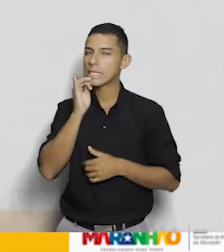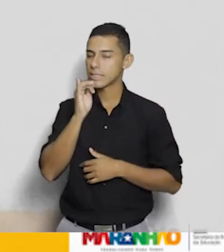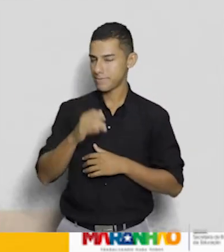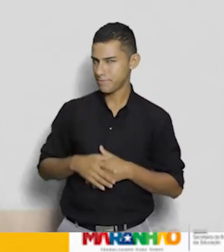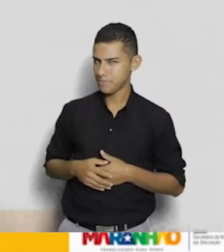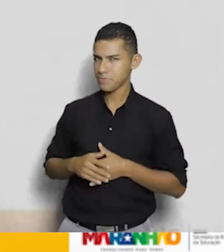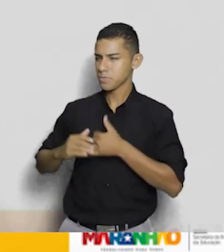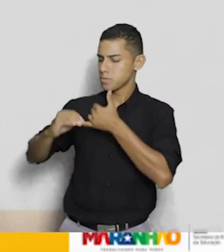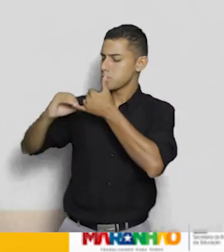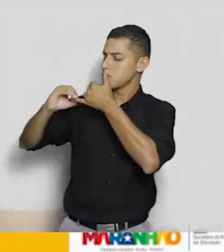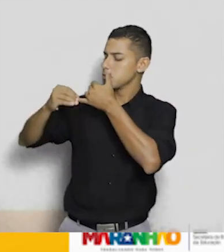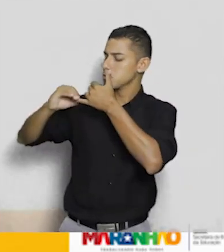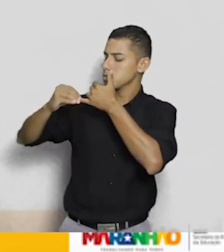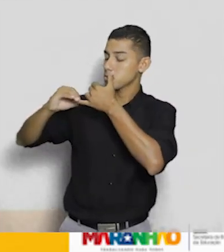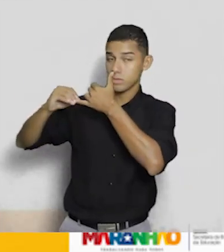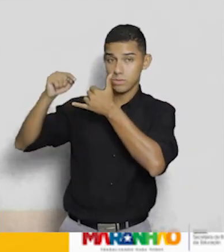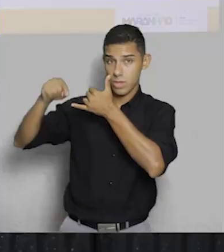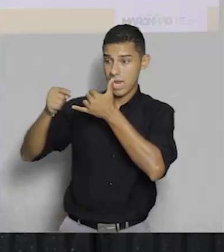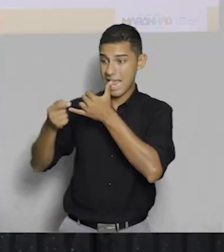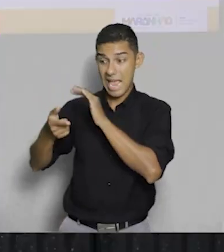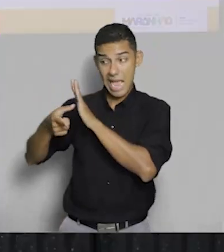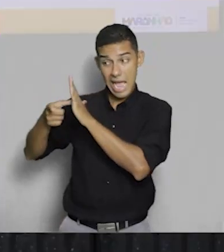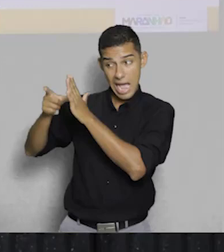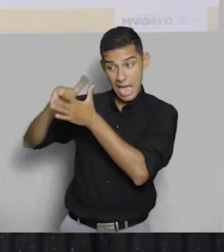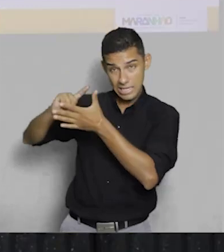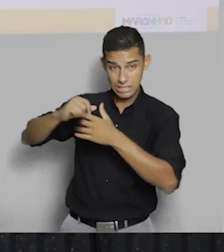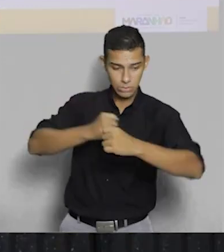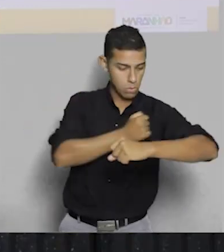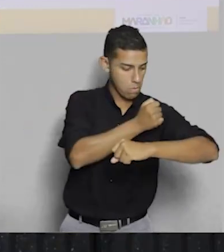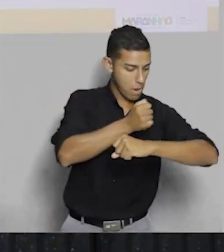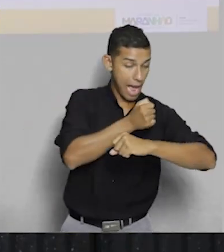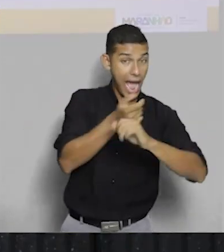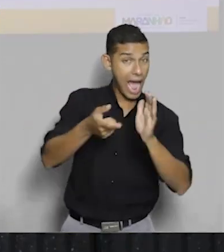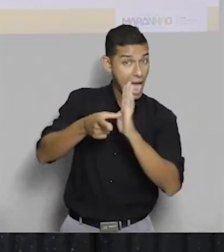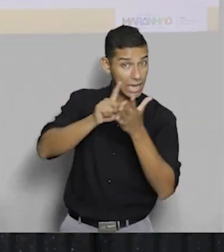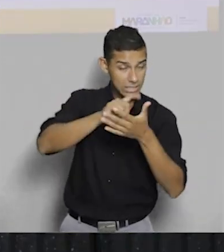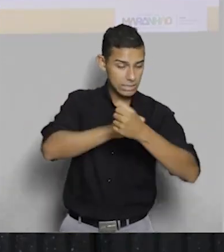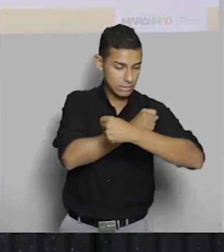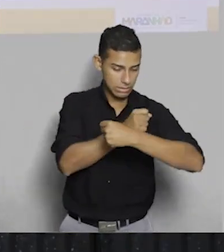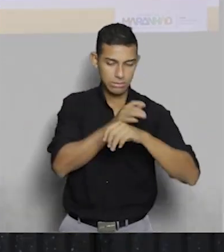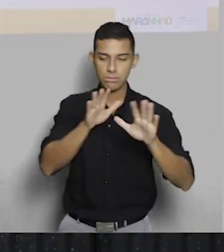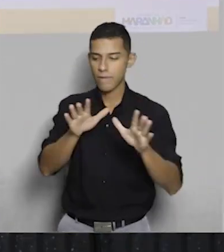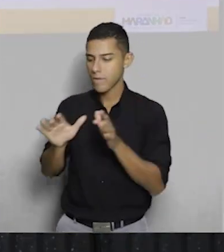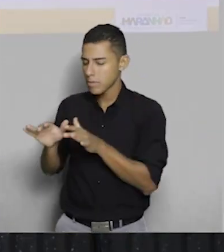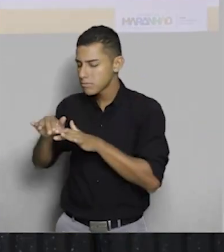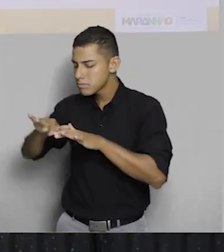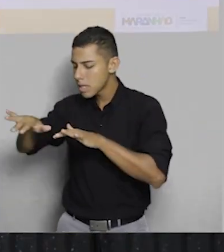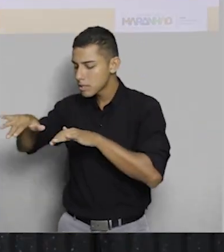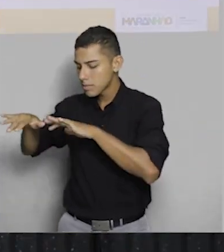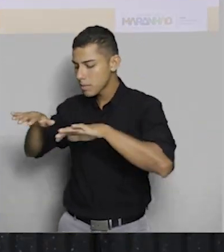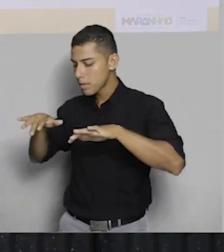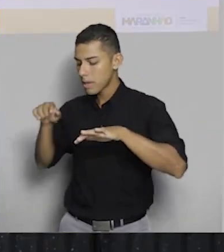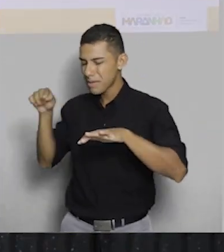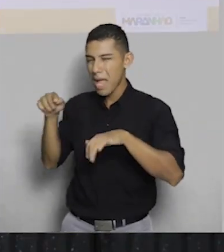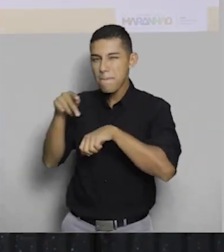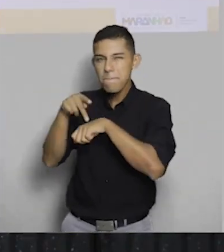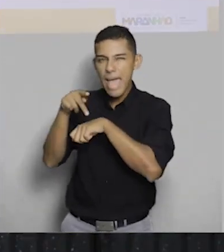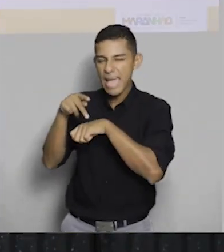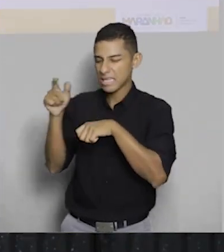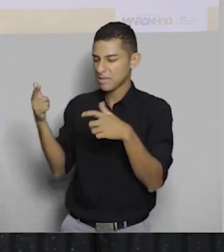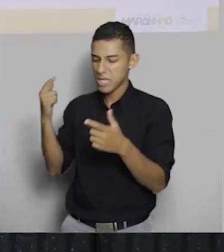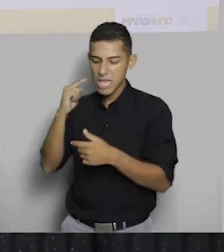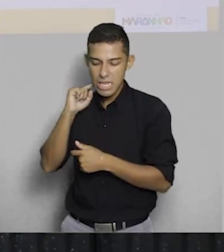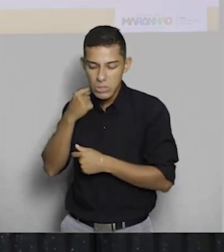né? Antes de você colocar o feijão para cozinhar, você faz a catação. Então, aquelas pedrinhas